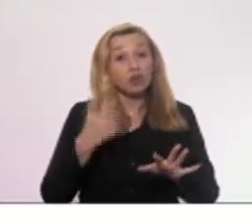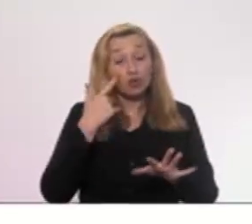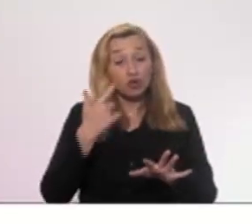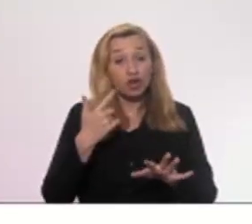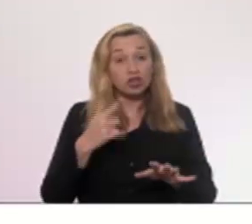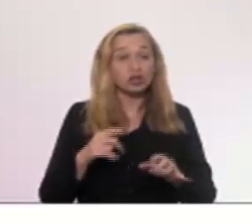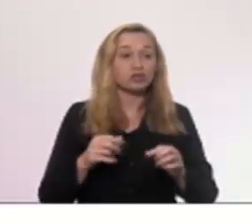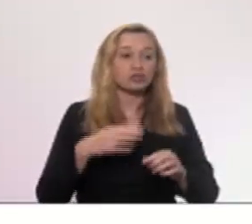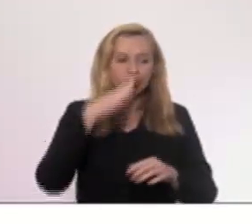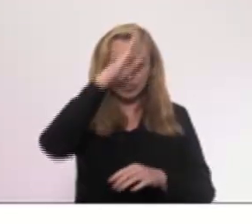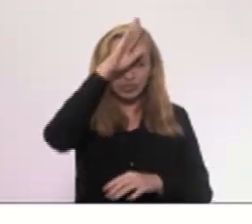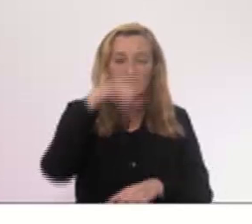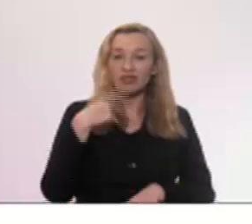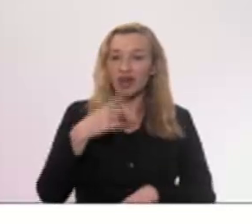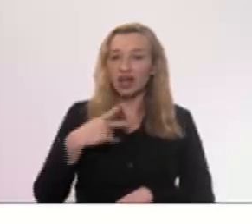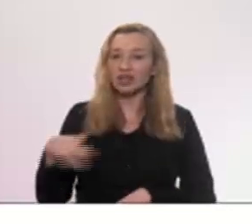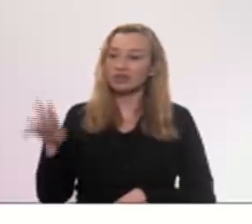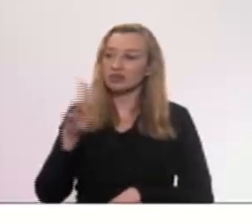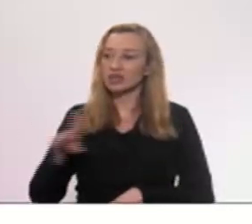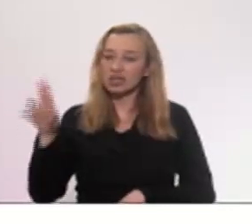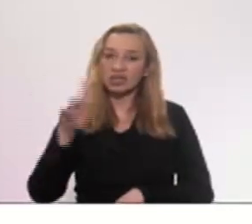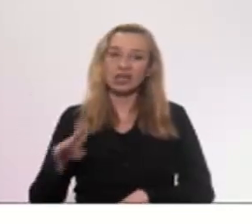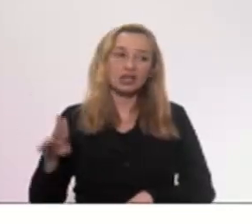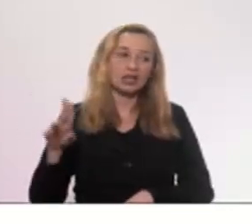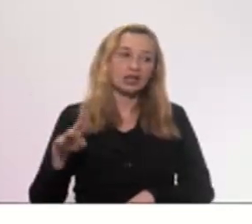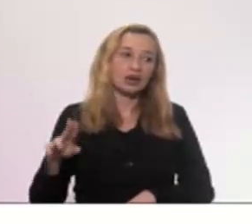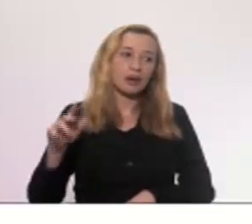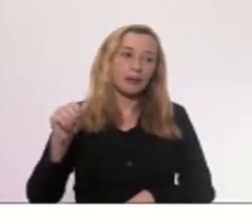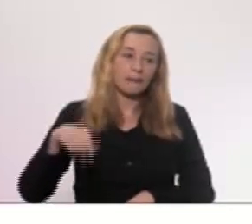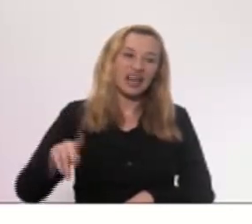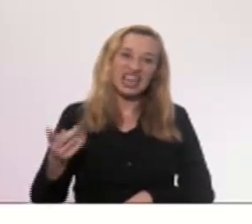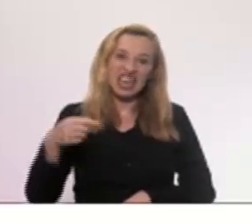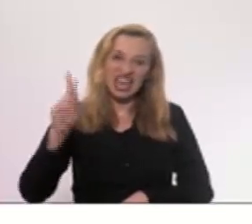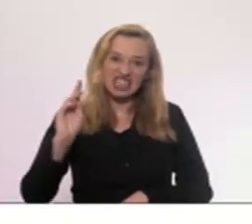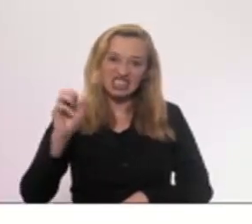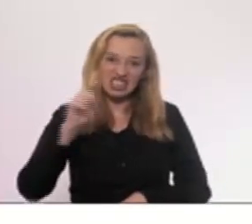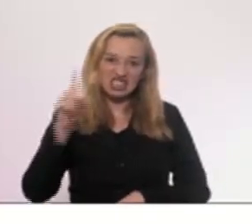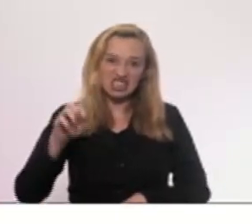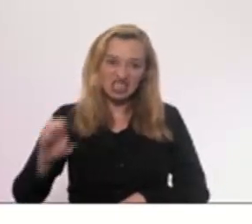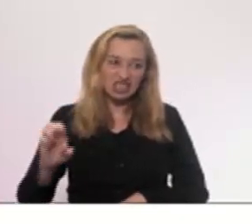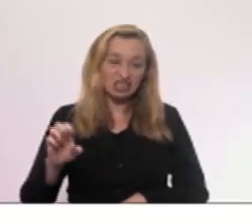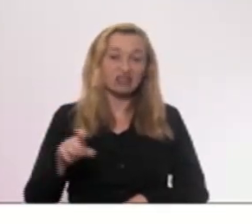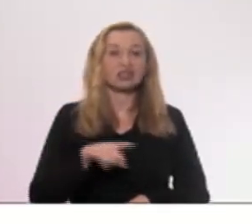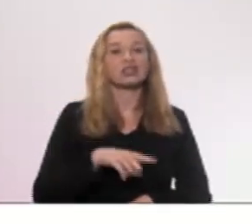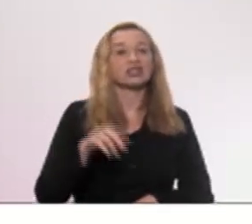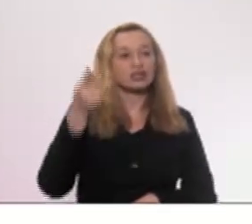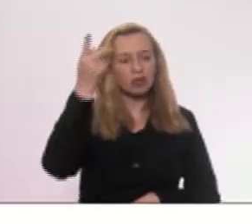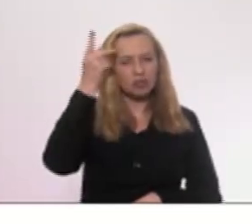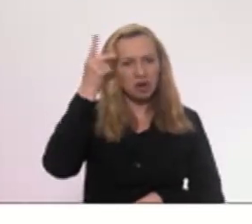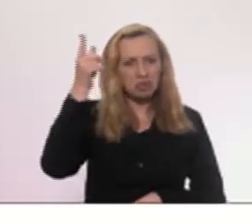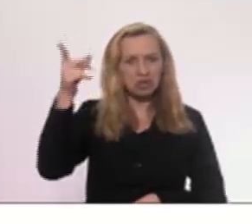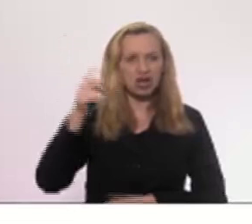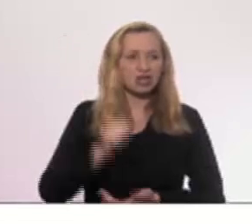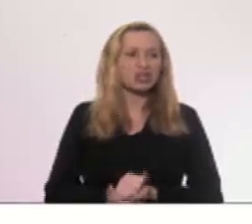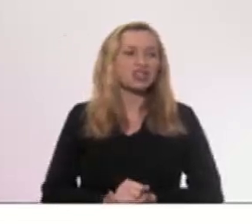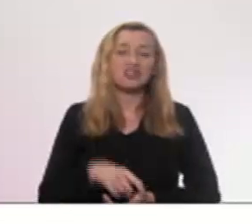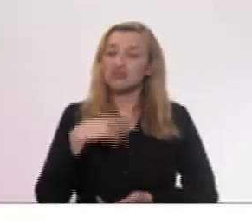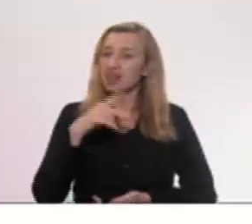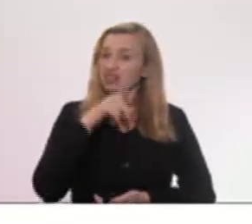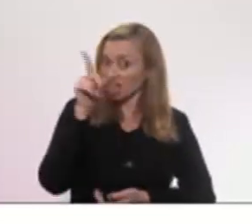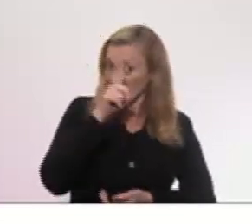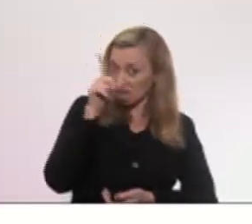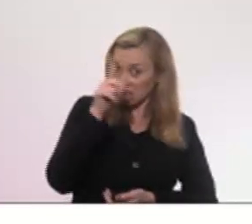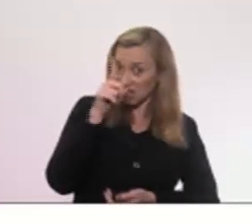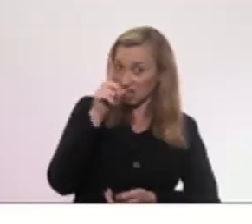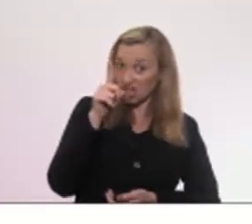fazendo referência à Universidade Presbiteriana Mackenzie de São Paulo, que eu conheço, que em várias áreas do conhecimento tem uma produção relevante, dizendo que aquilo